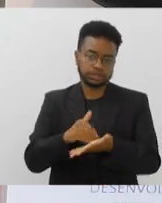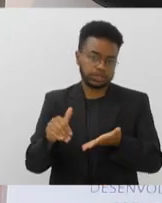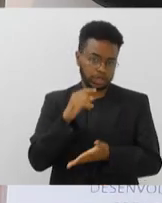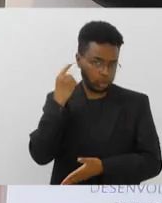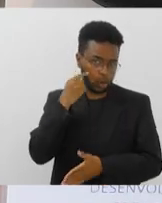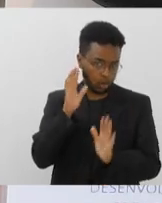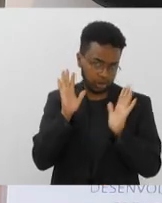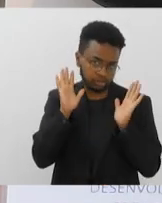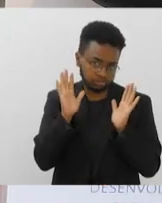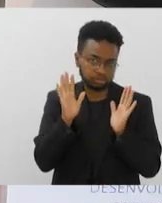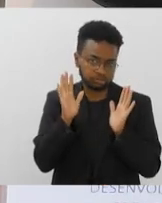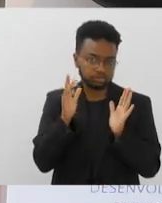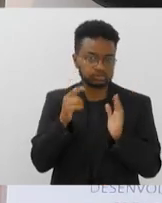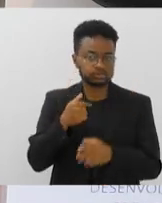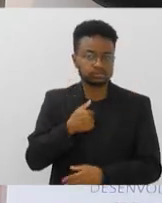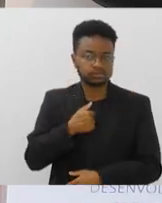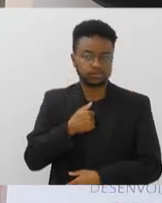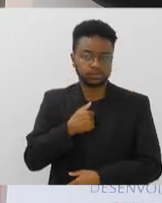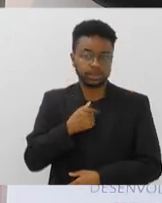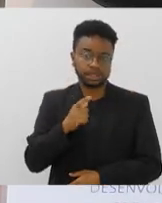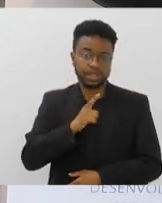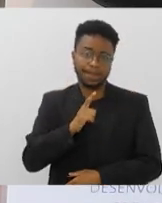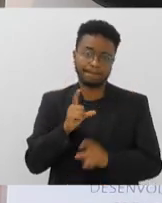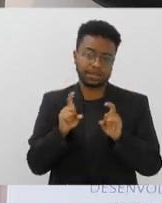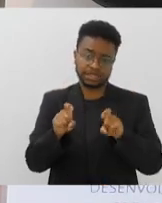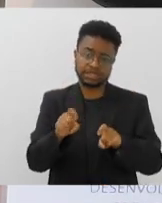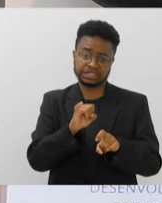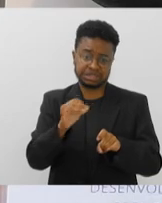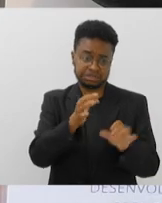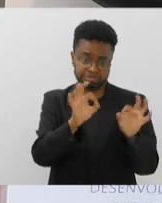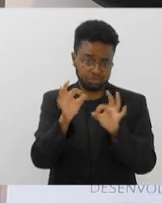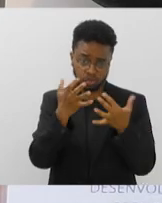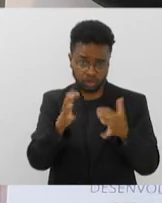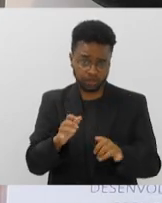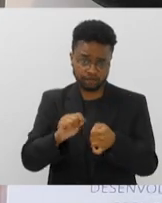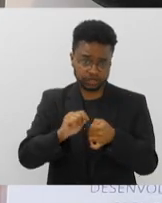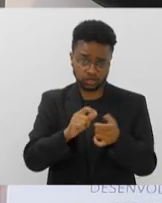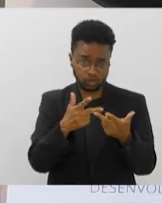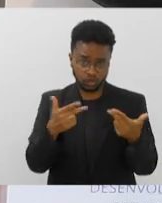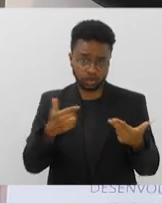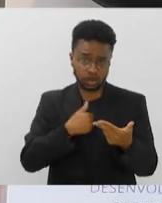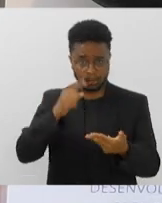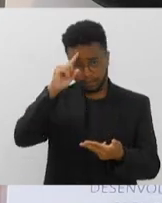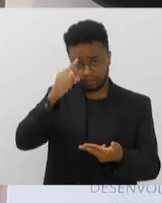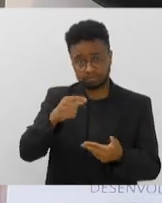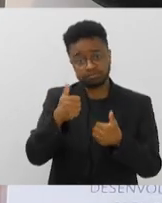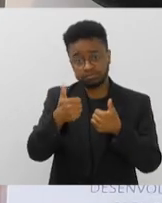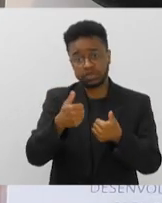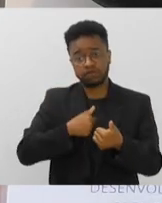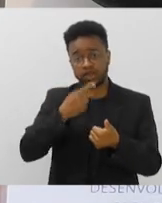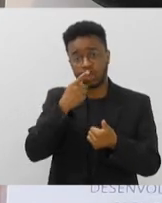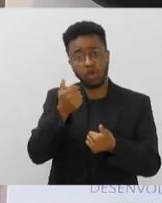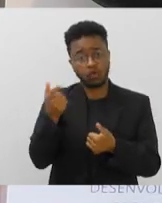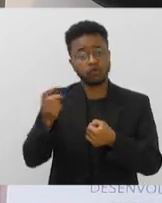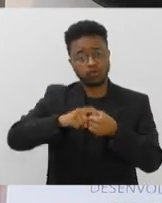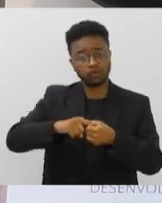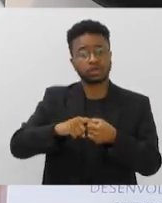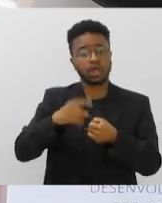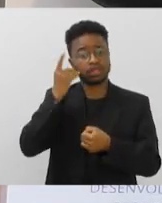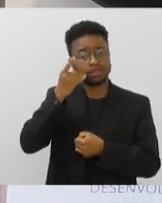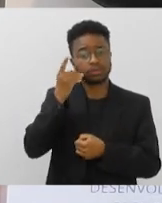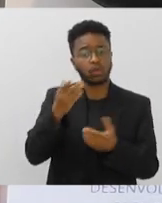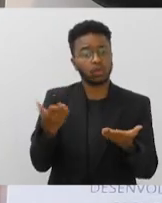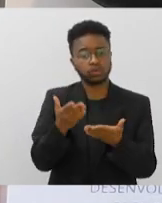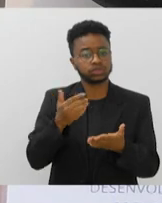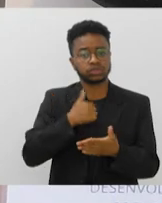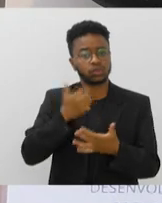enlouquecida com mandato a hora que ninguém queria fazer o que eu que eu determinava que eu sabia quea ser falei tô voltando hoje vou voltar a ser deputada